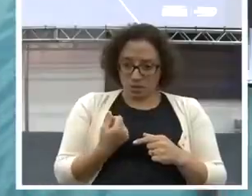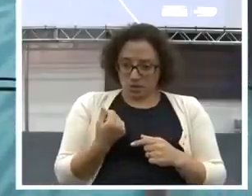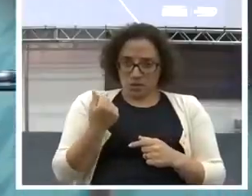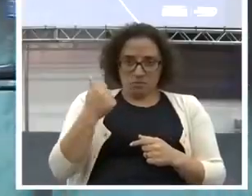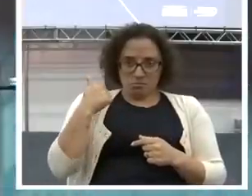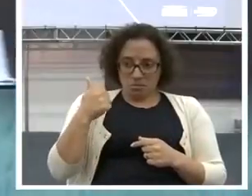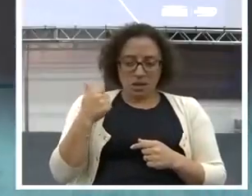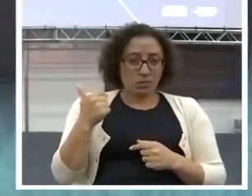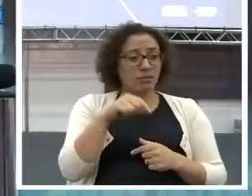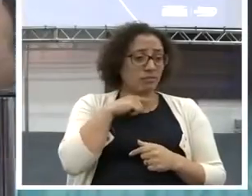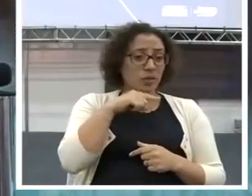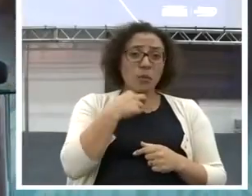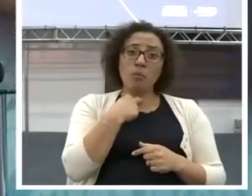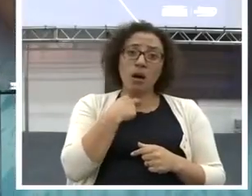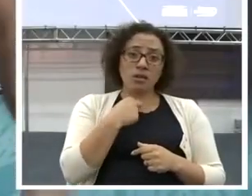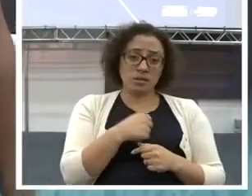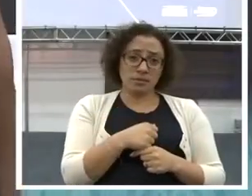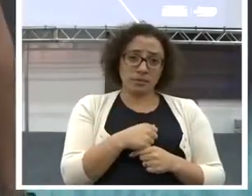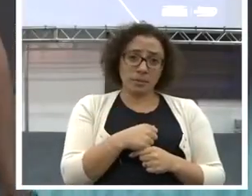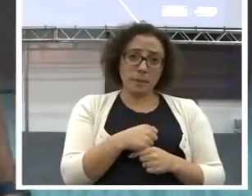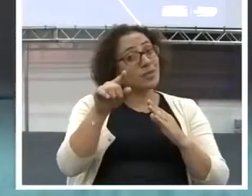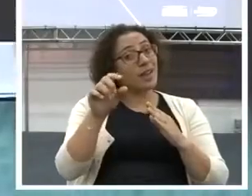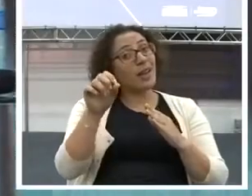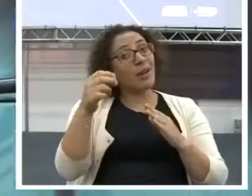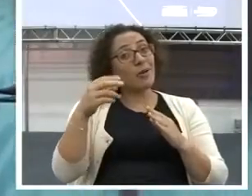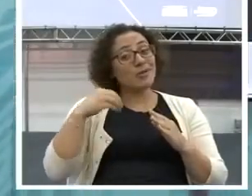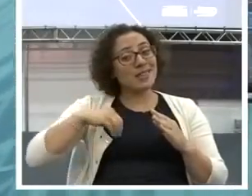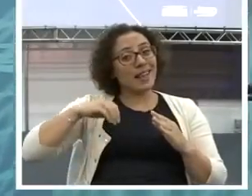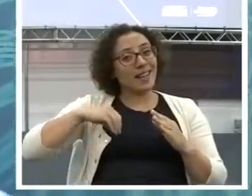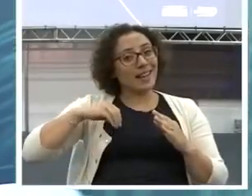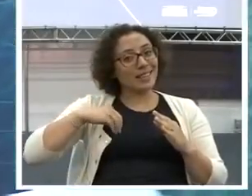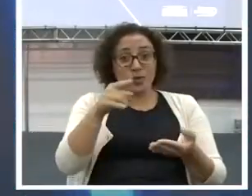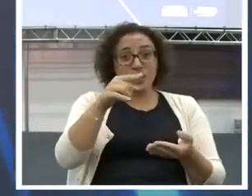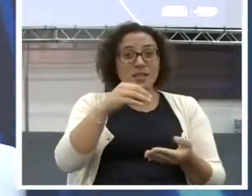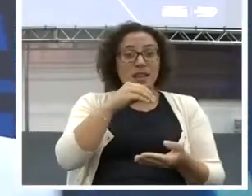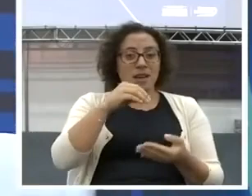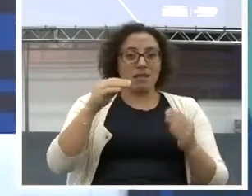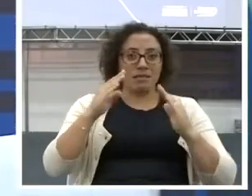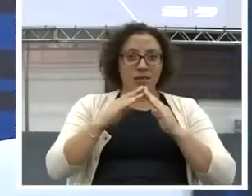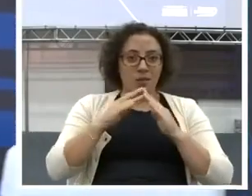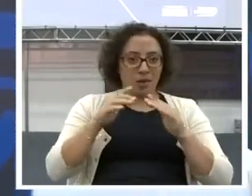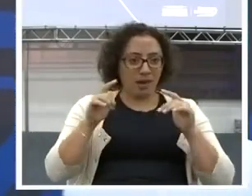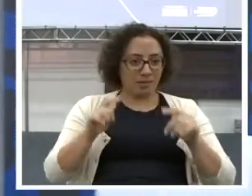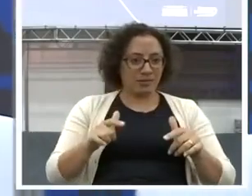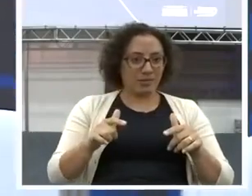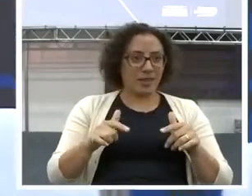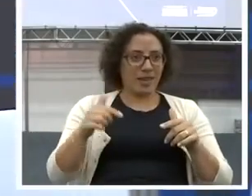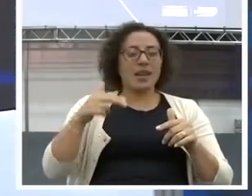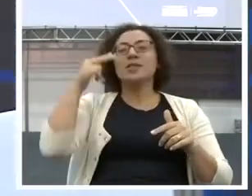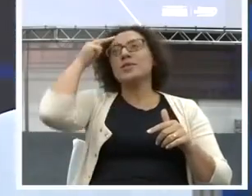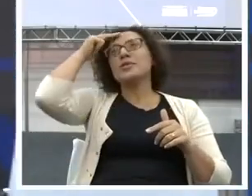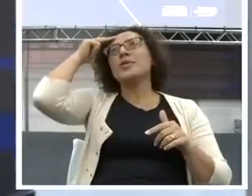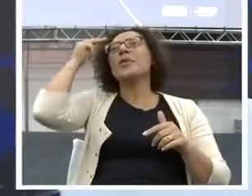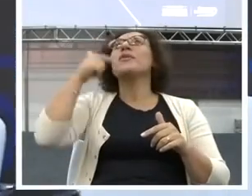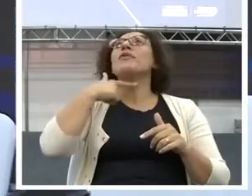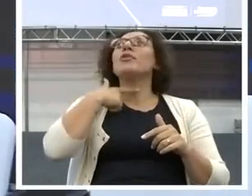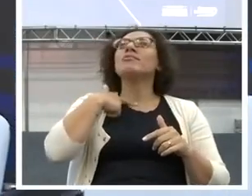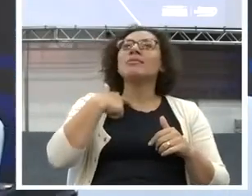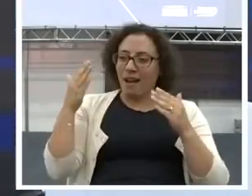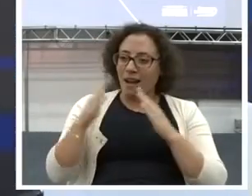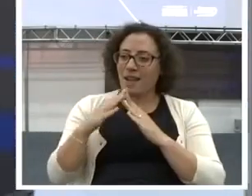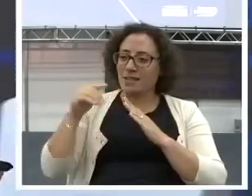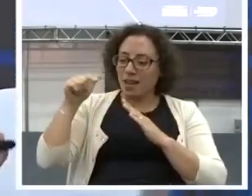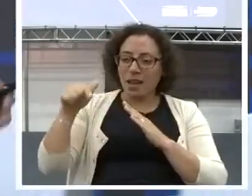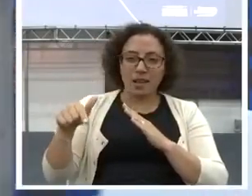disso? Quem te escolheu a tua casa? Você ou o dinheiro que você tinha? O lugar que você mora hoje é onde é a tua casa dos sonhos ou é onde o seu dinheiro pode